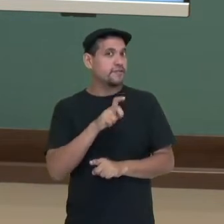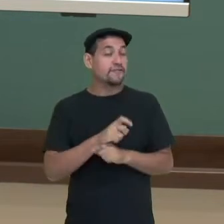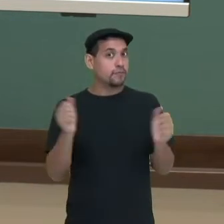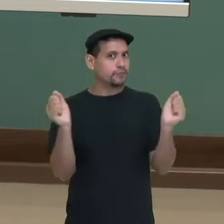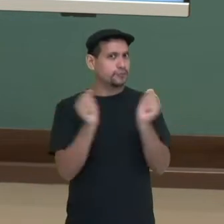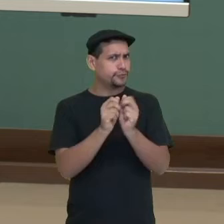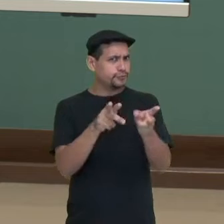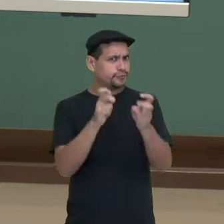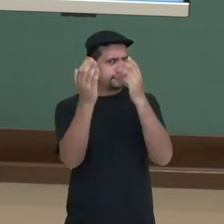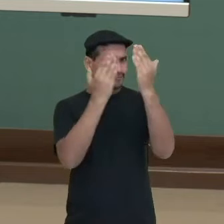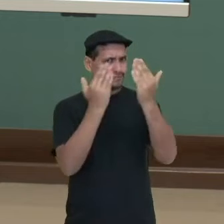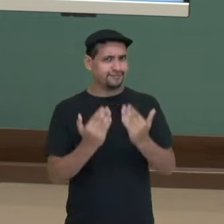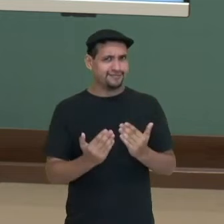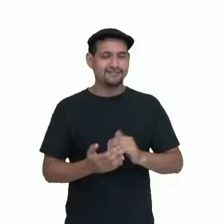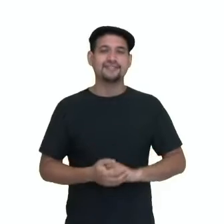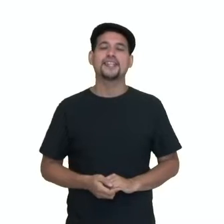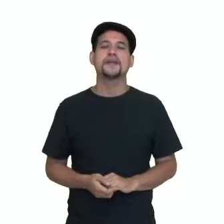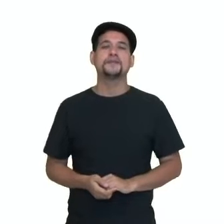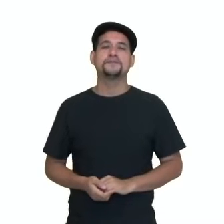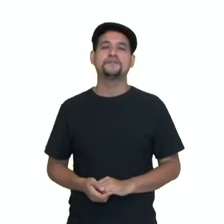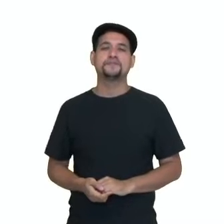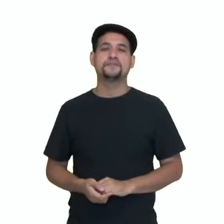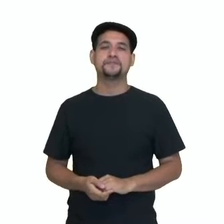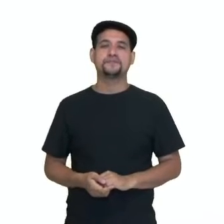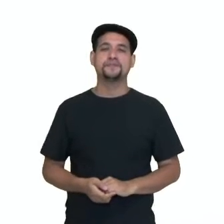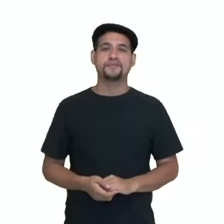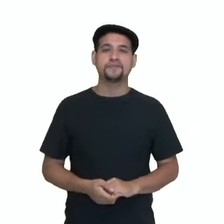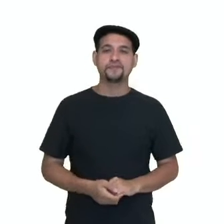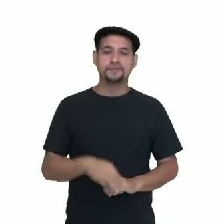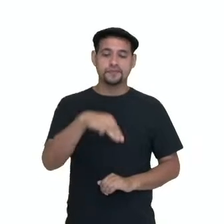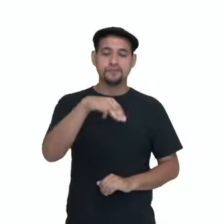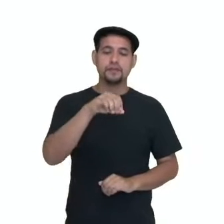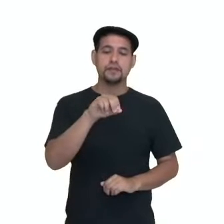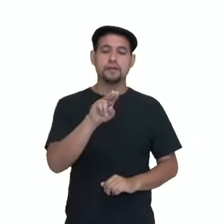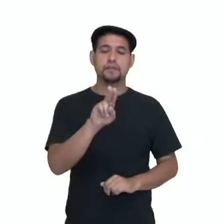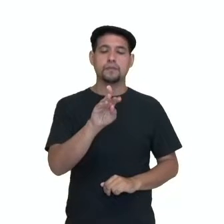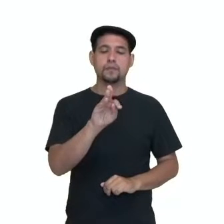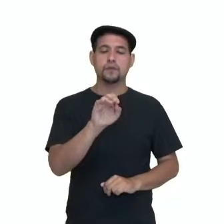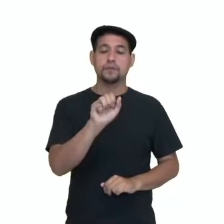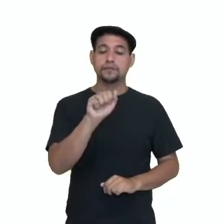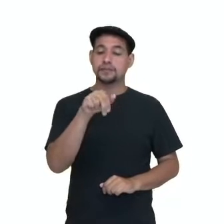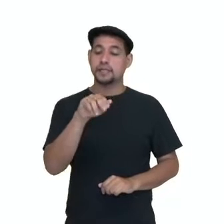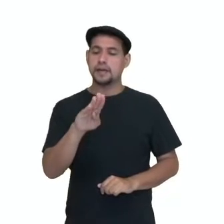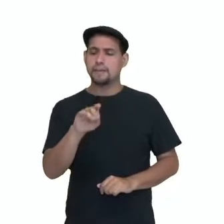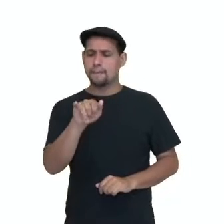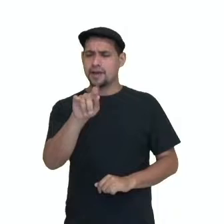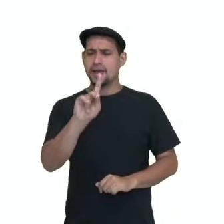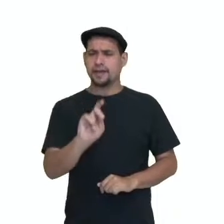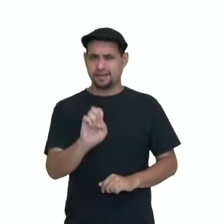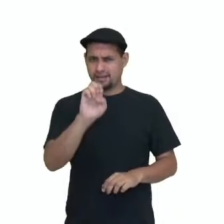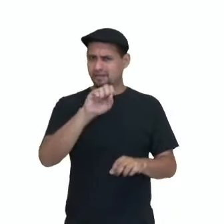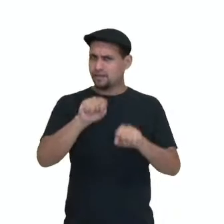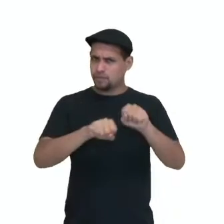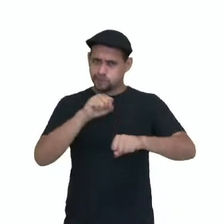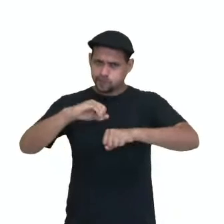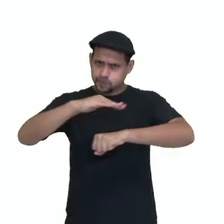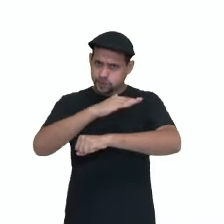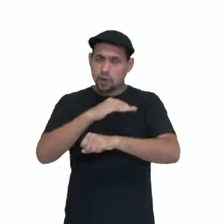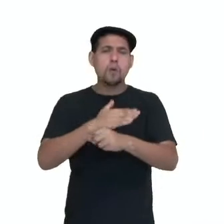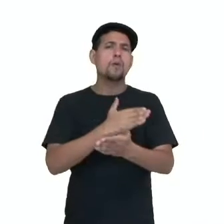ver juntos agora? Então, o mountain bike, ele se originou ali nos Estados Unidos